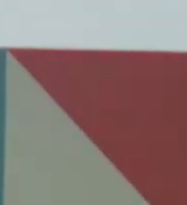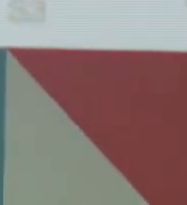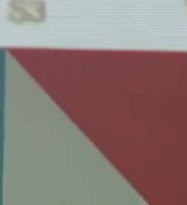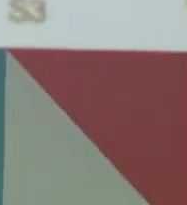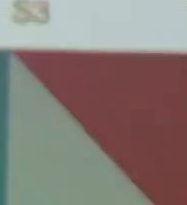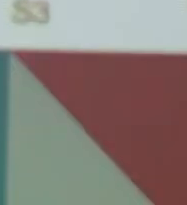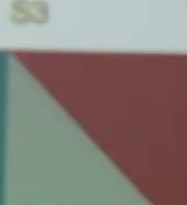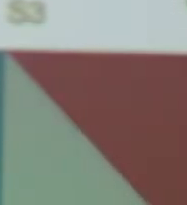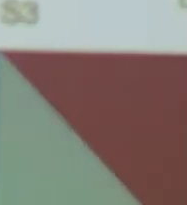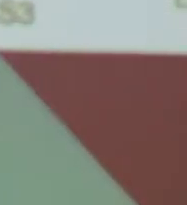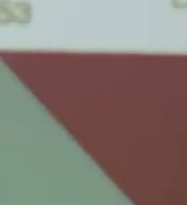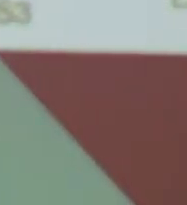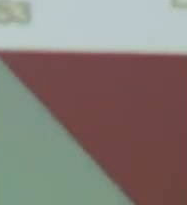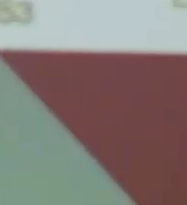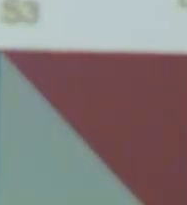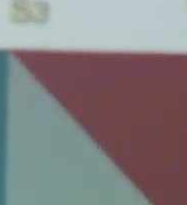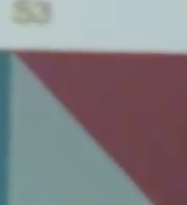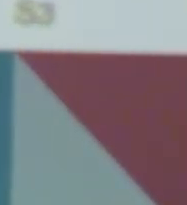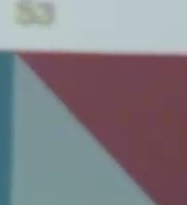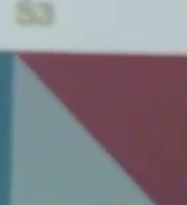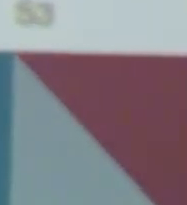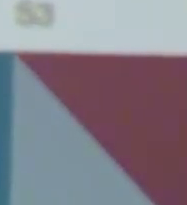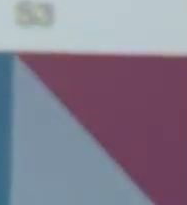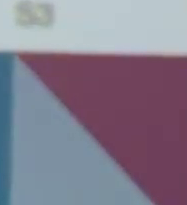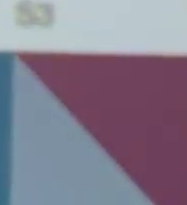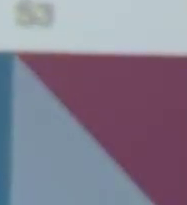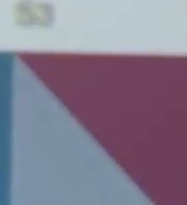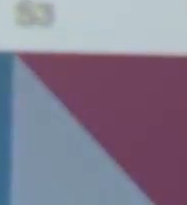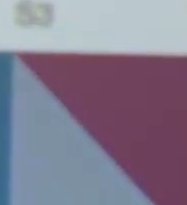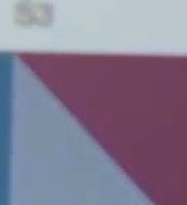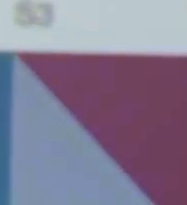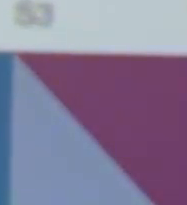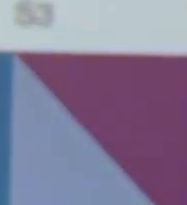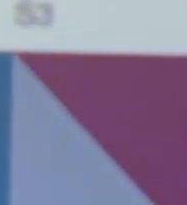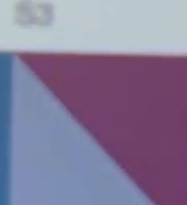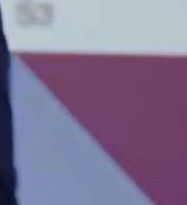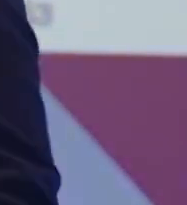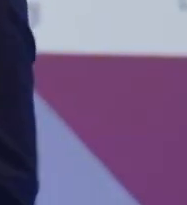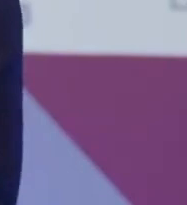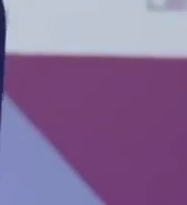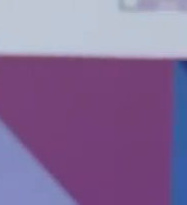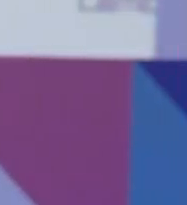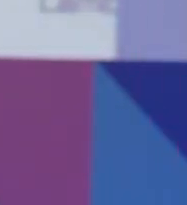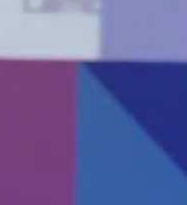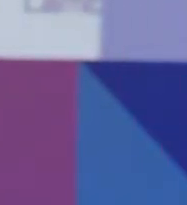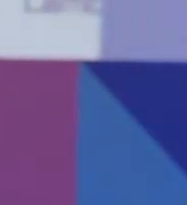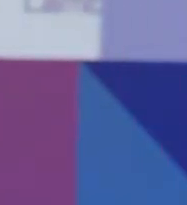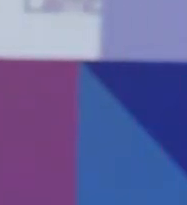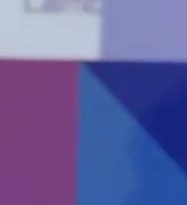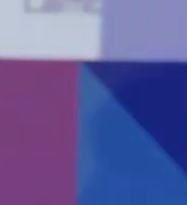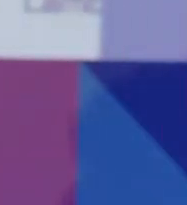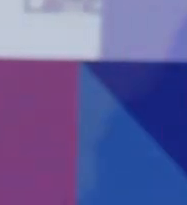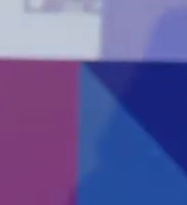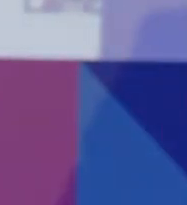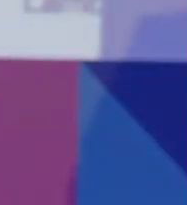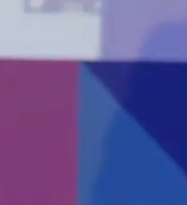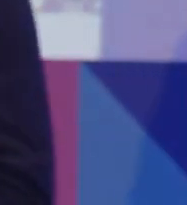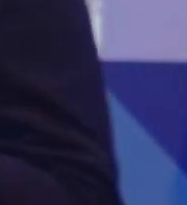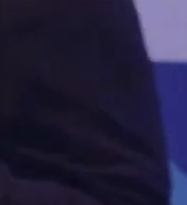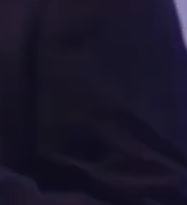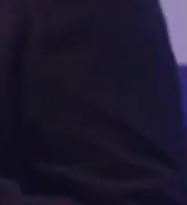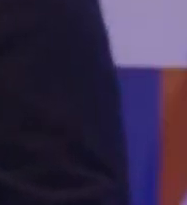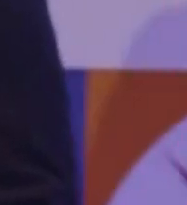tradicional. Não damos um foco de negócio, mas aqui a gente já fala de componentes de cloud, integrações, sistemas, e